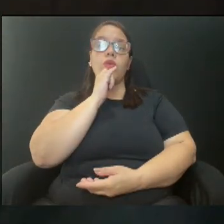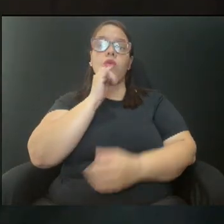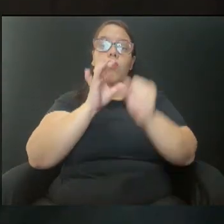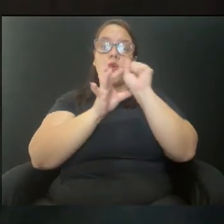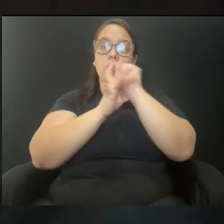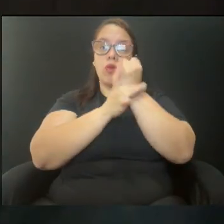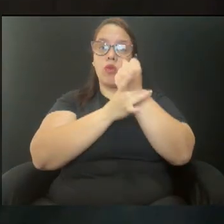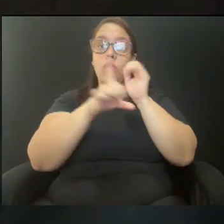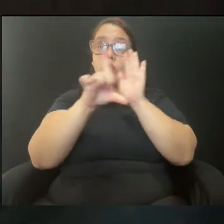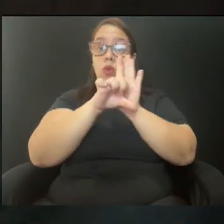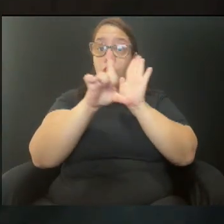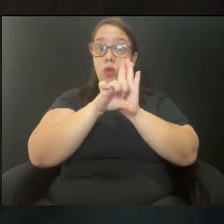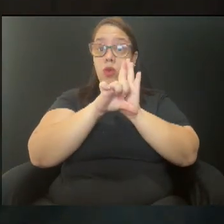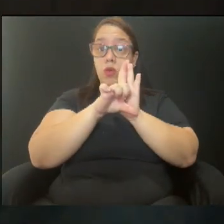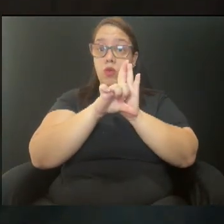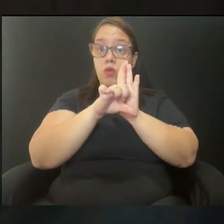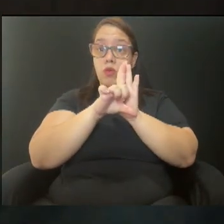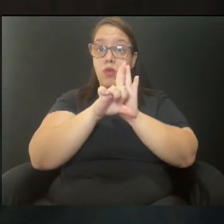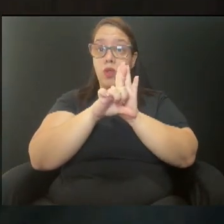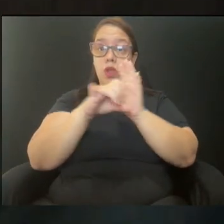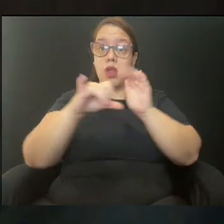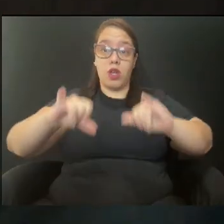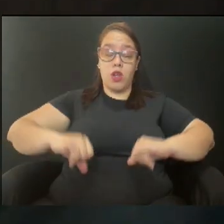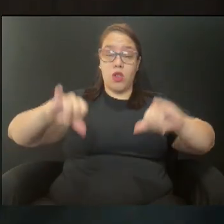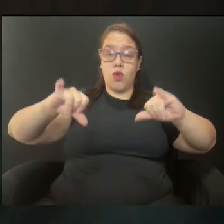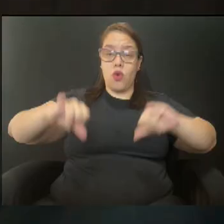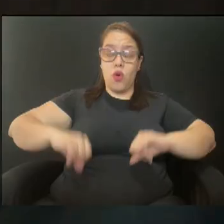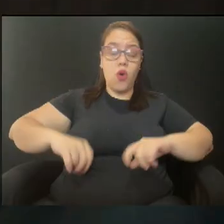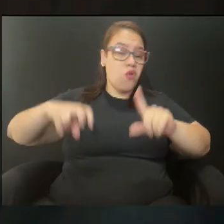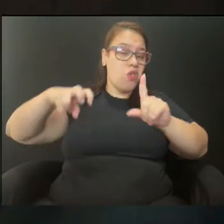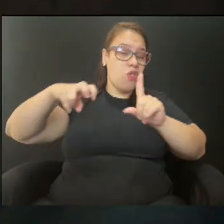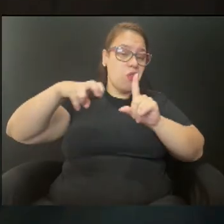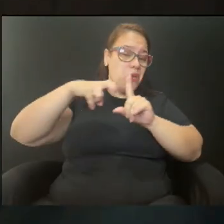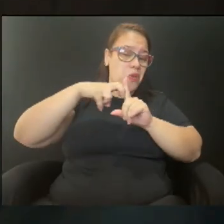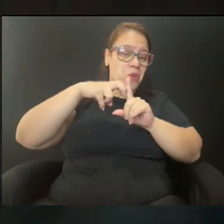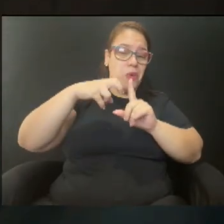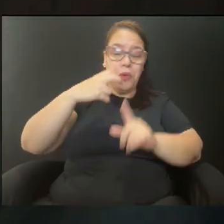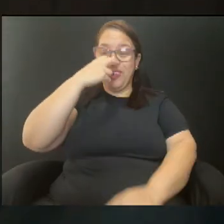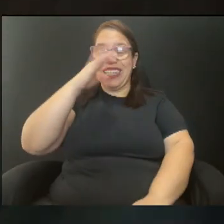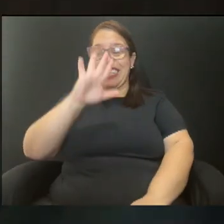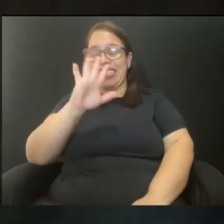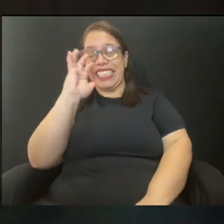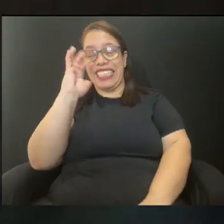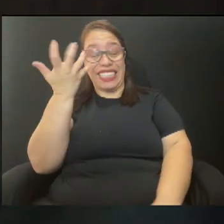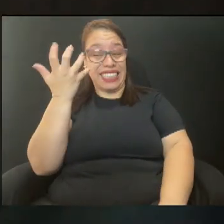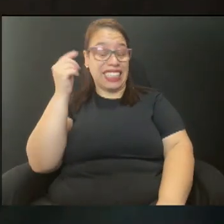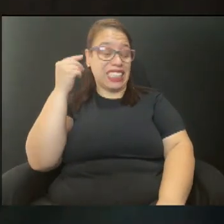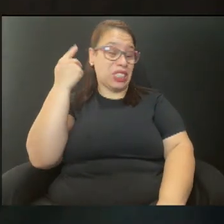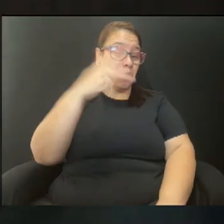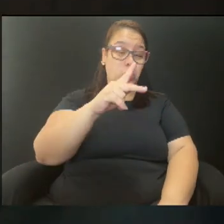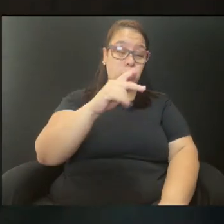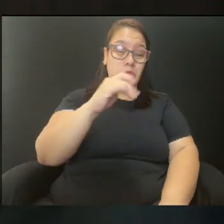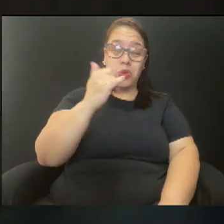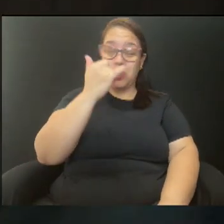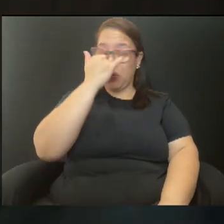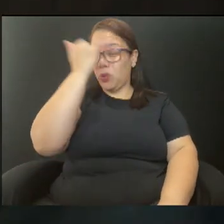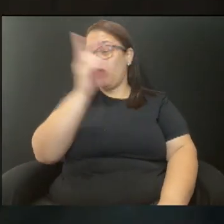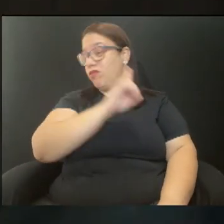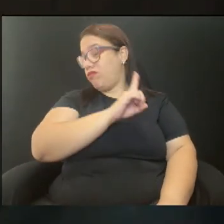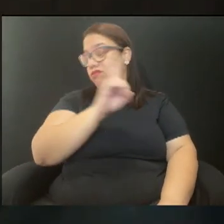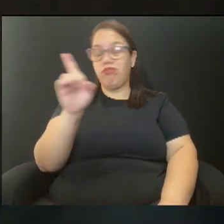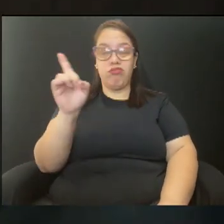venha a sofrer um acidente, caso alguma coisa aconteça com ele, ou não, ele não leva